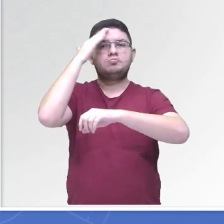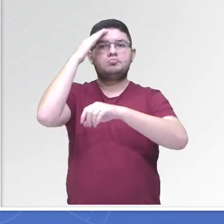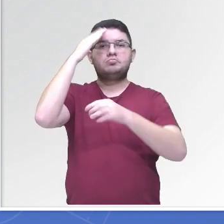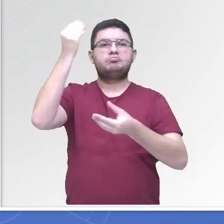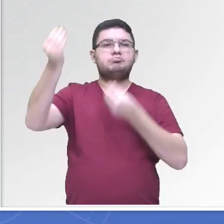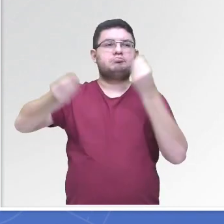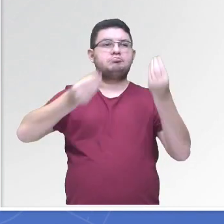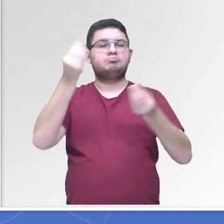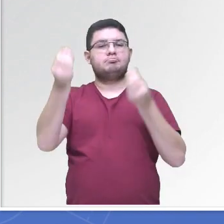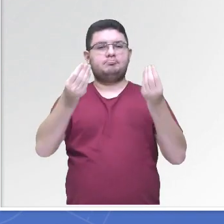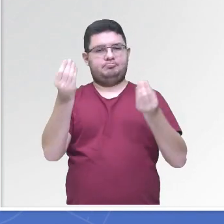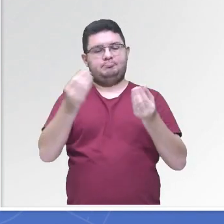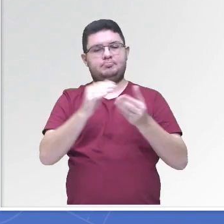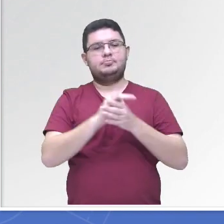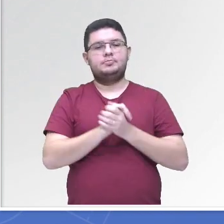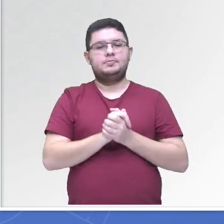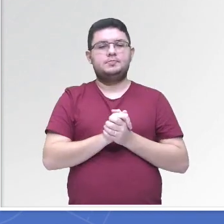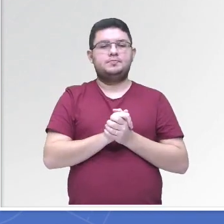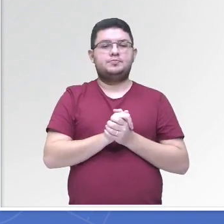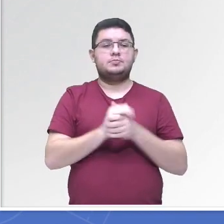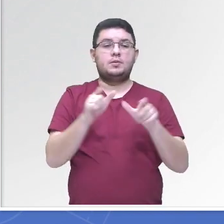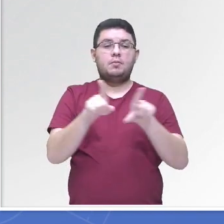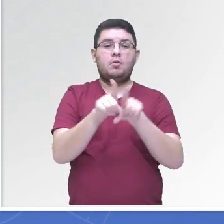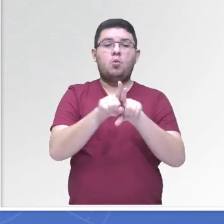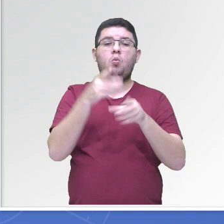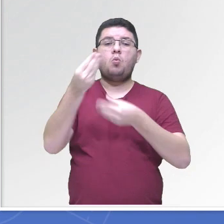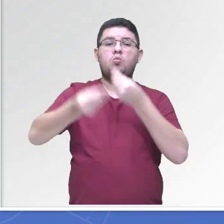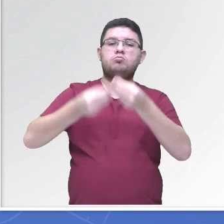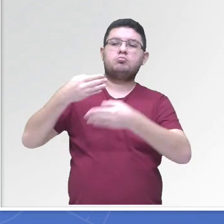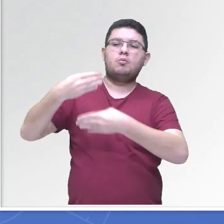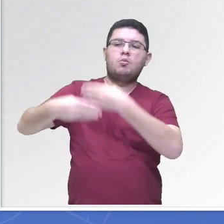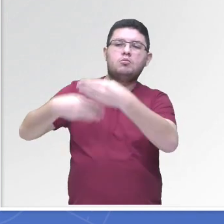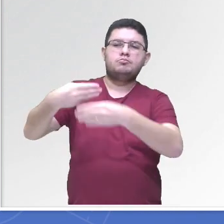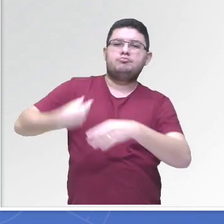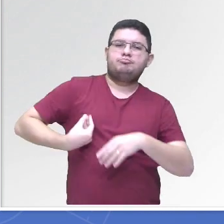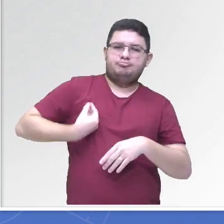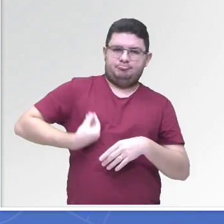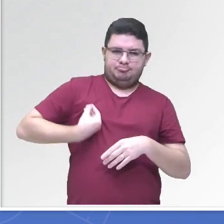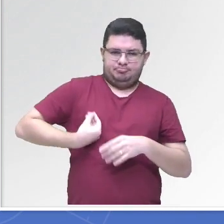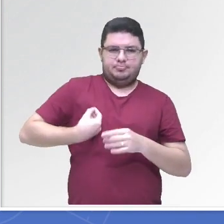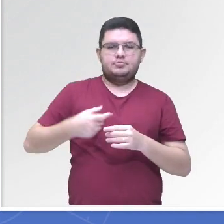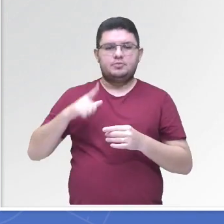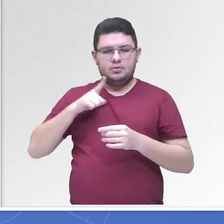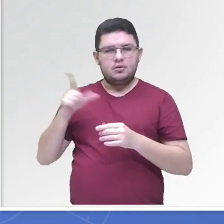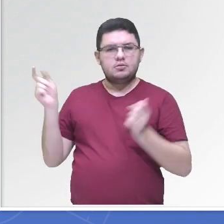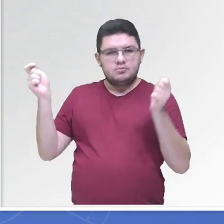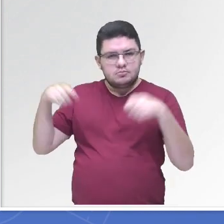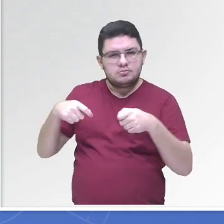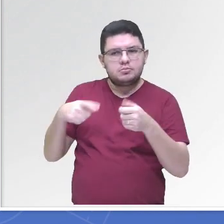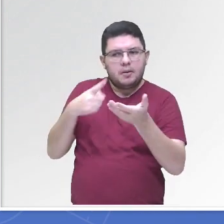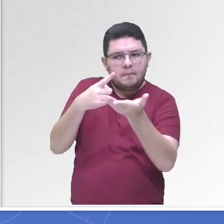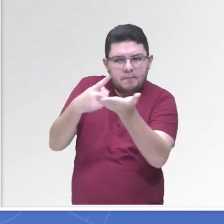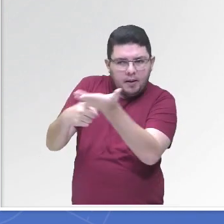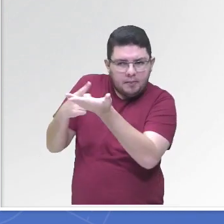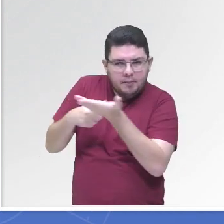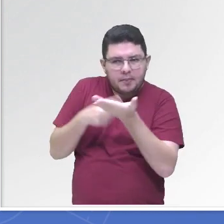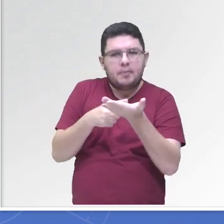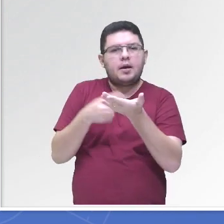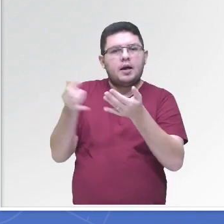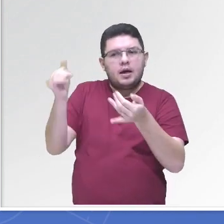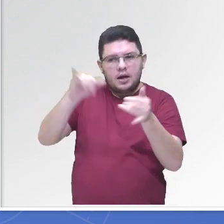determinam os processos da vida. Então aqui a gente também tem uma combinação de possibilidades, né, do quanto a